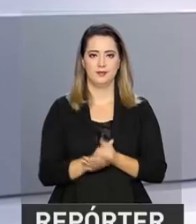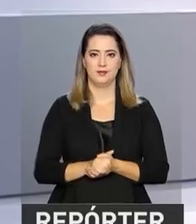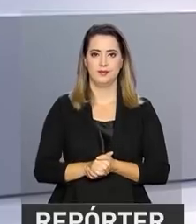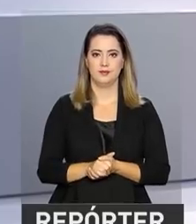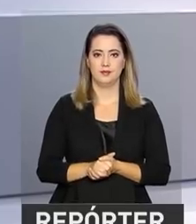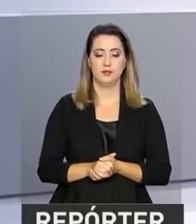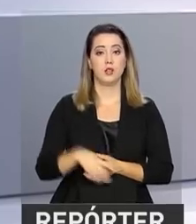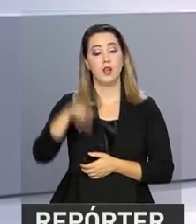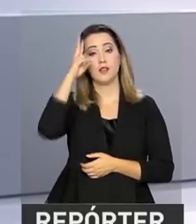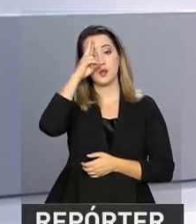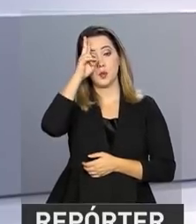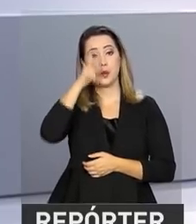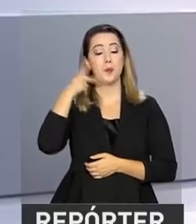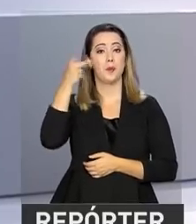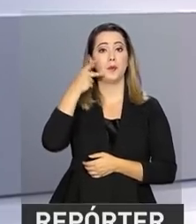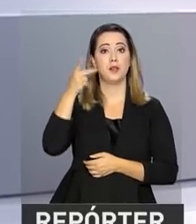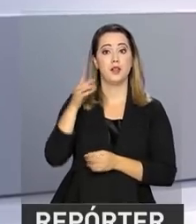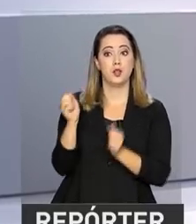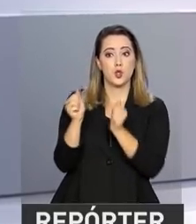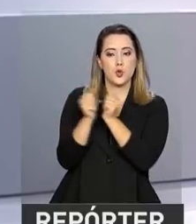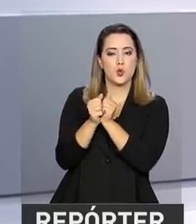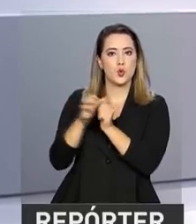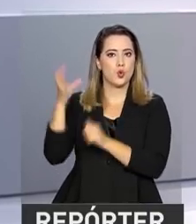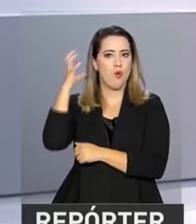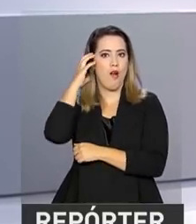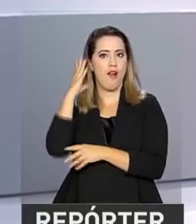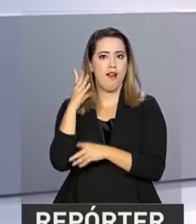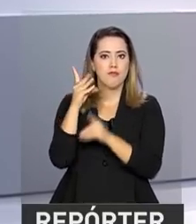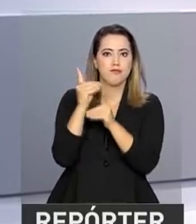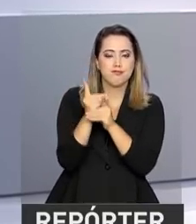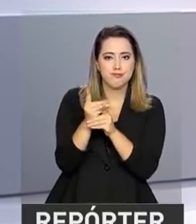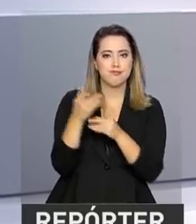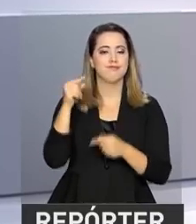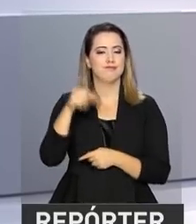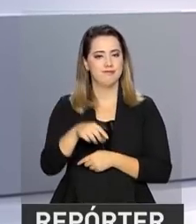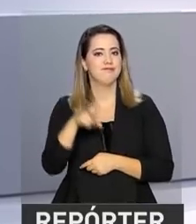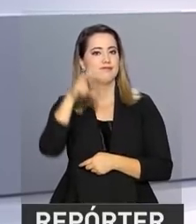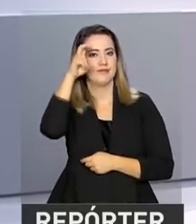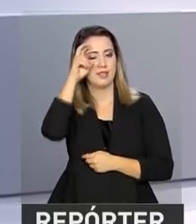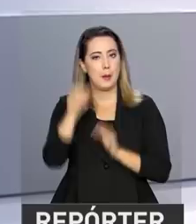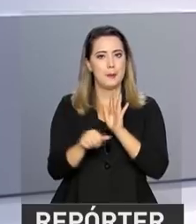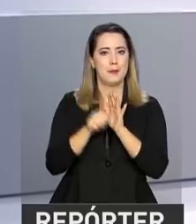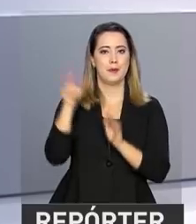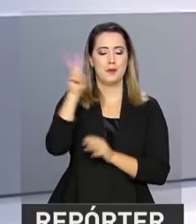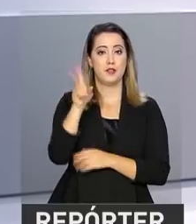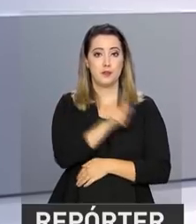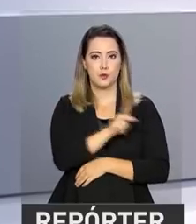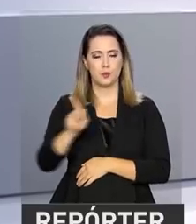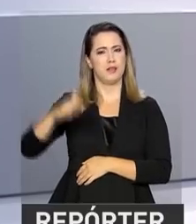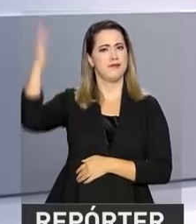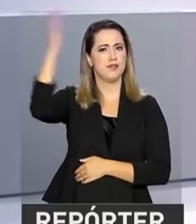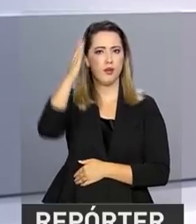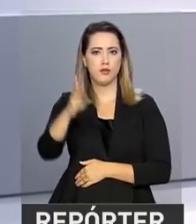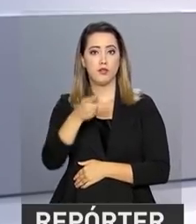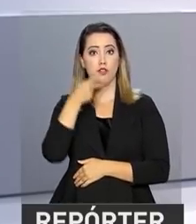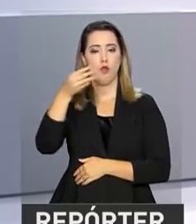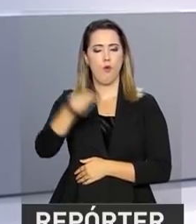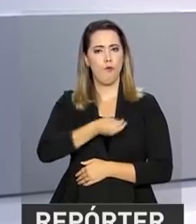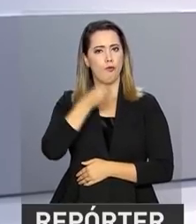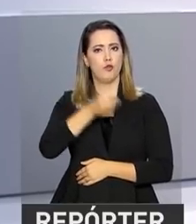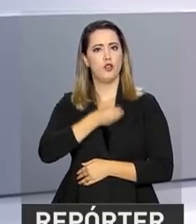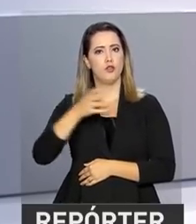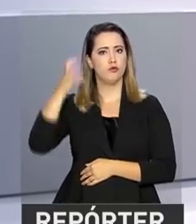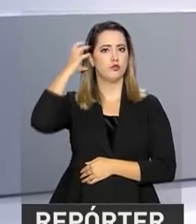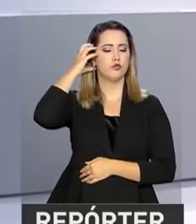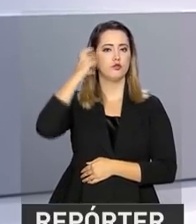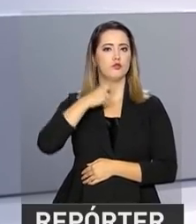a história política ea história do rádio se encontraram nesta quinta feira pela primeira vez um presidente da república entrou ao vivo no programa